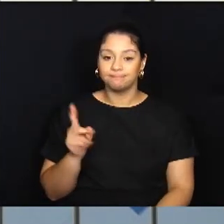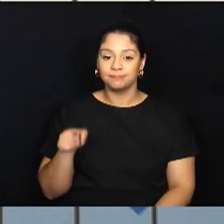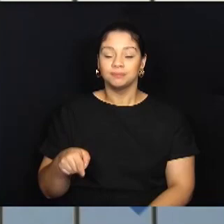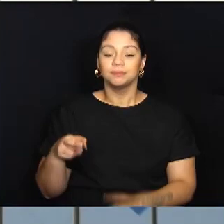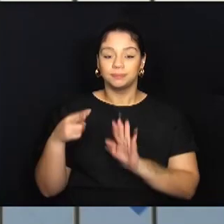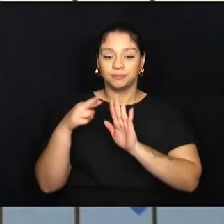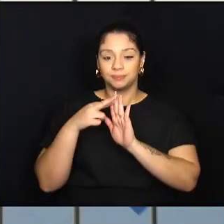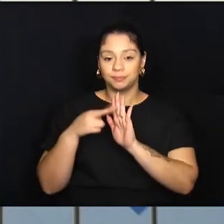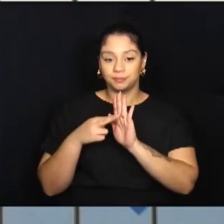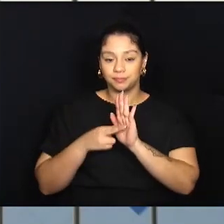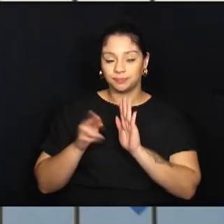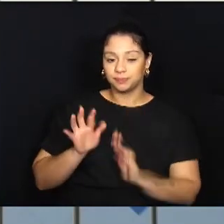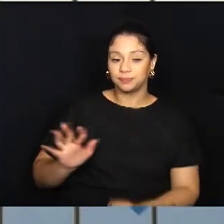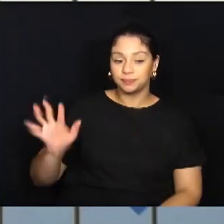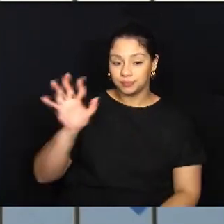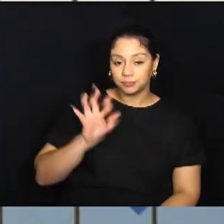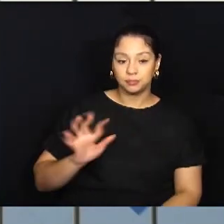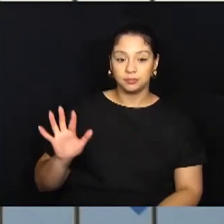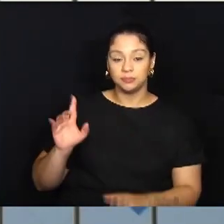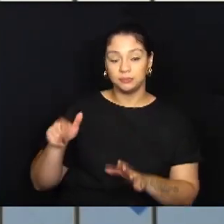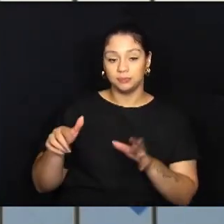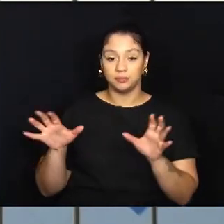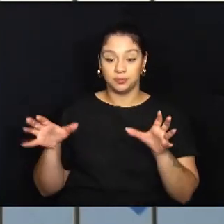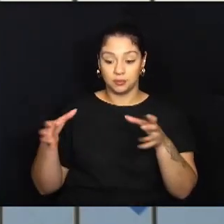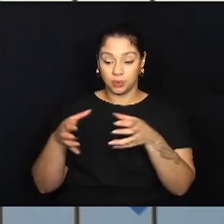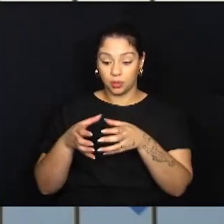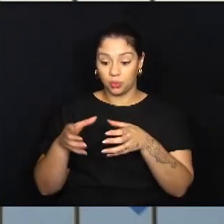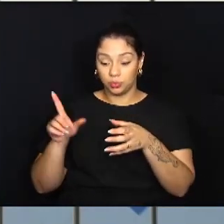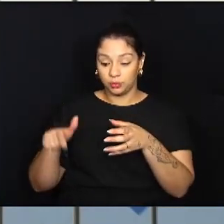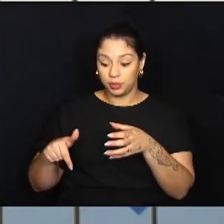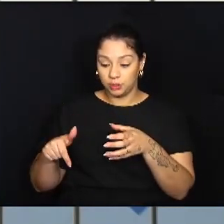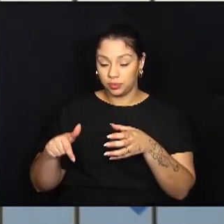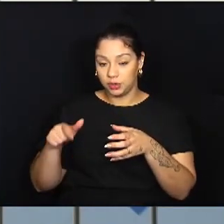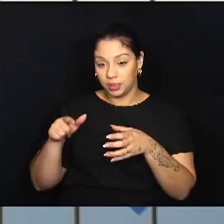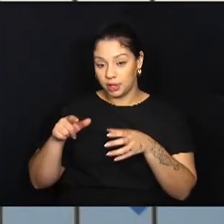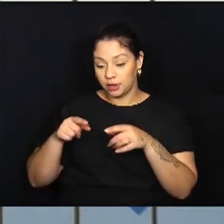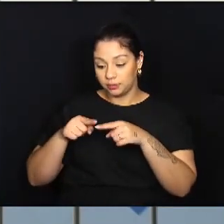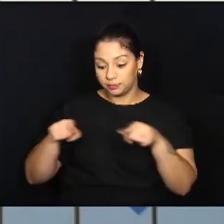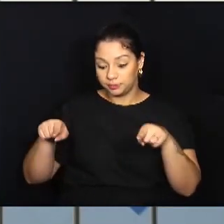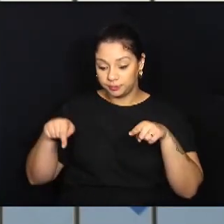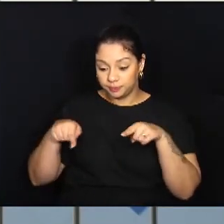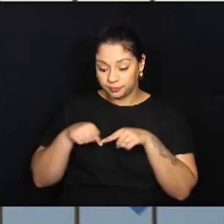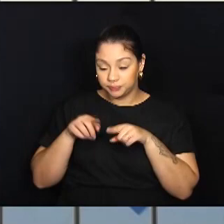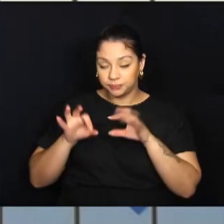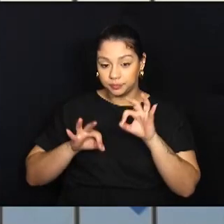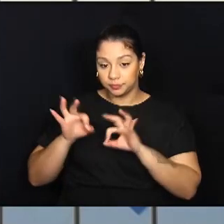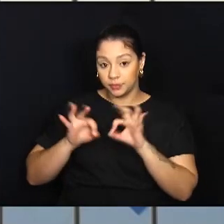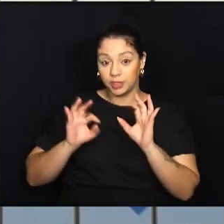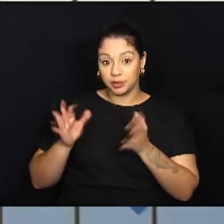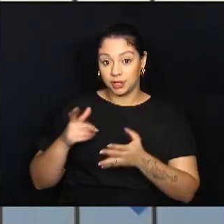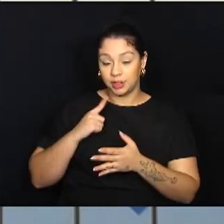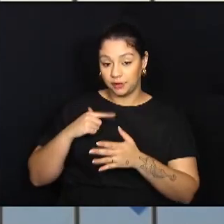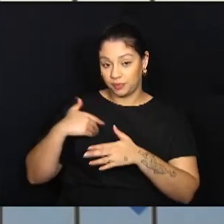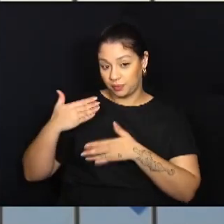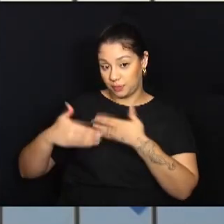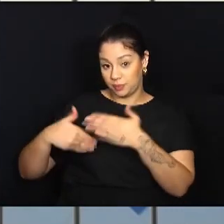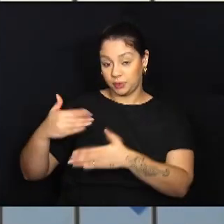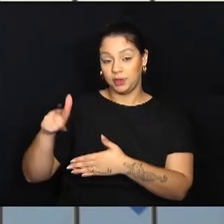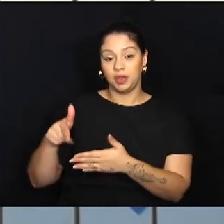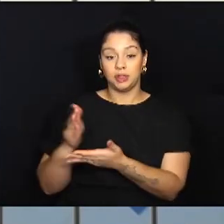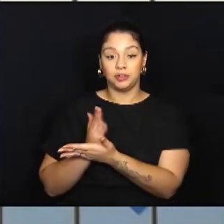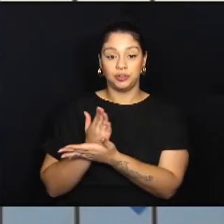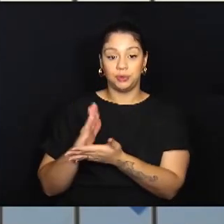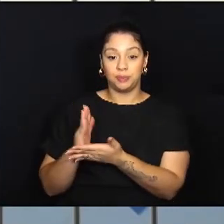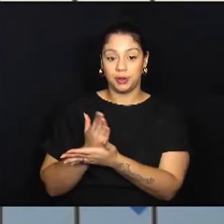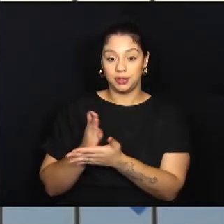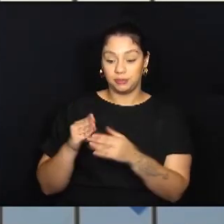norma geral. O condomínio de lotes é planejado a partir de um terreno que já passou por um processo de parcelamento do